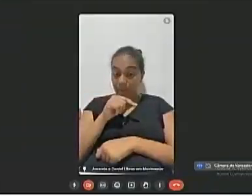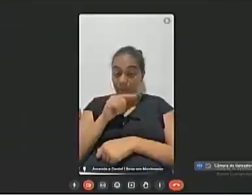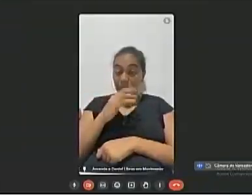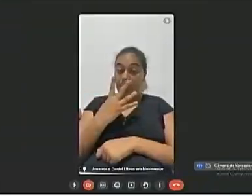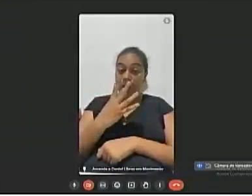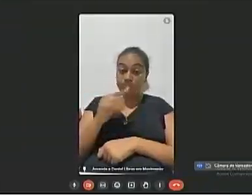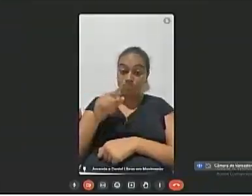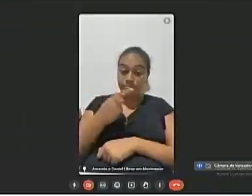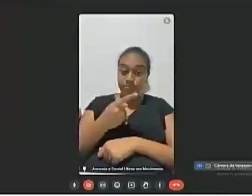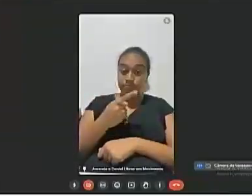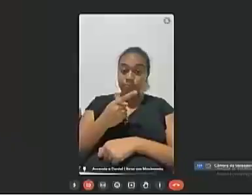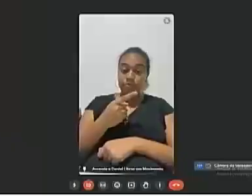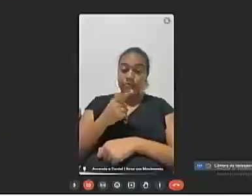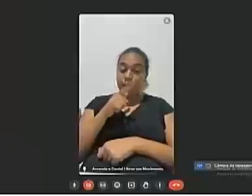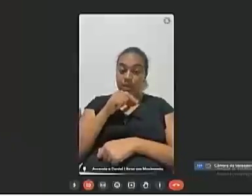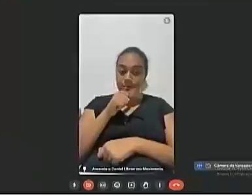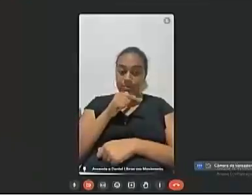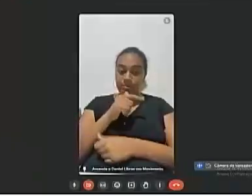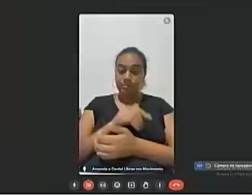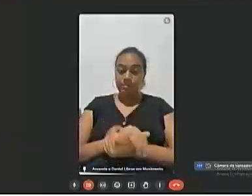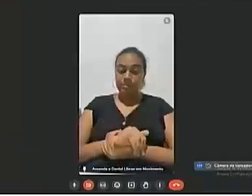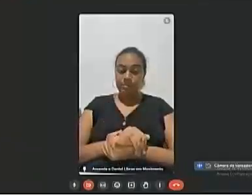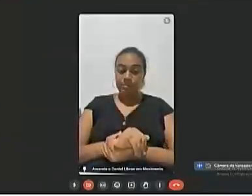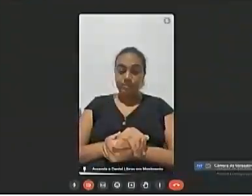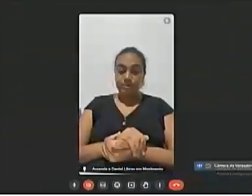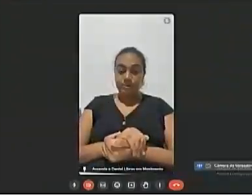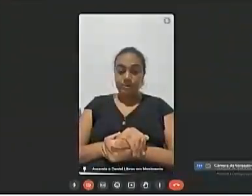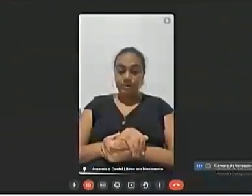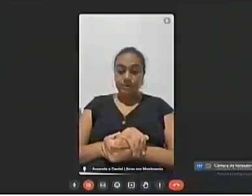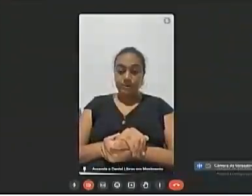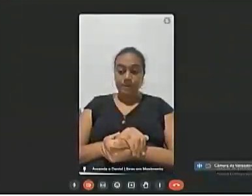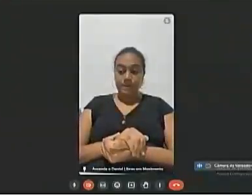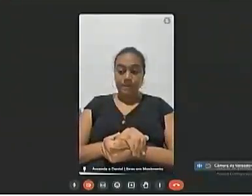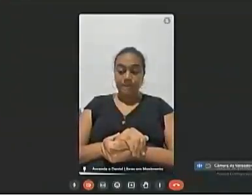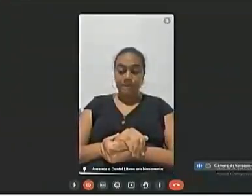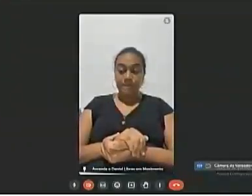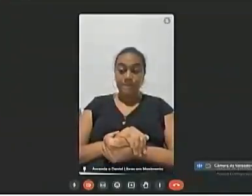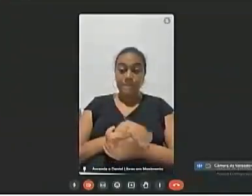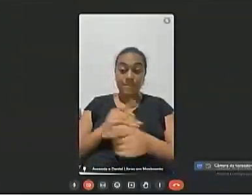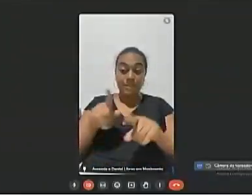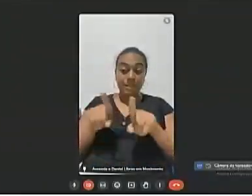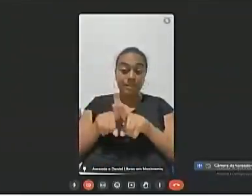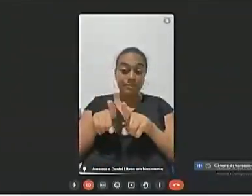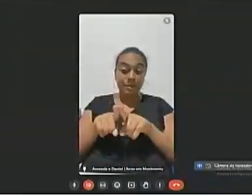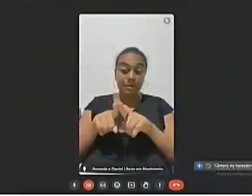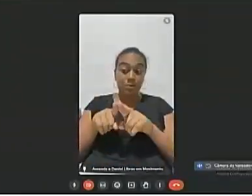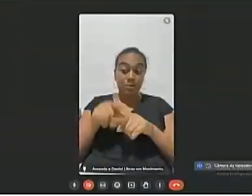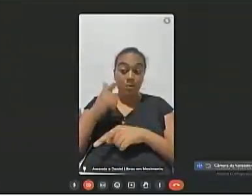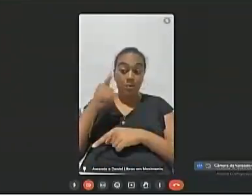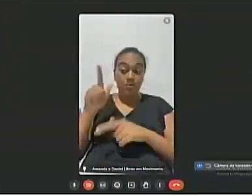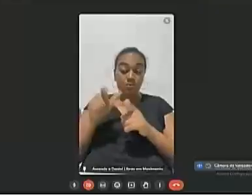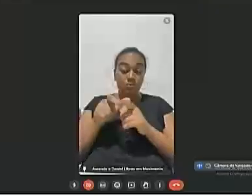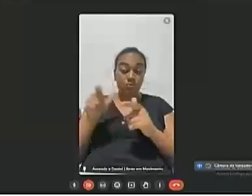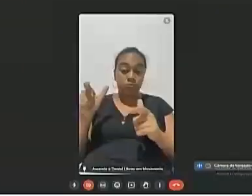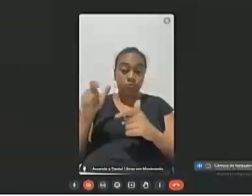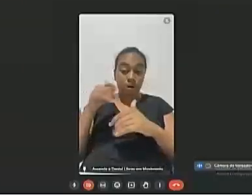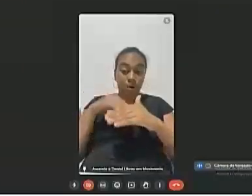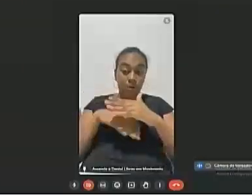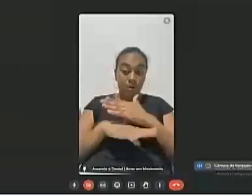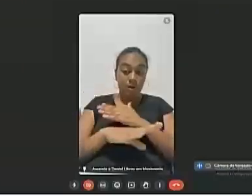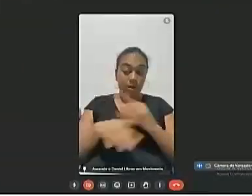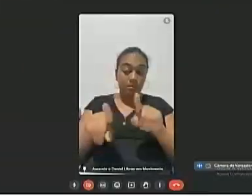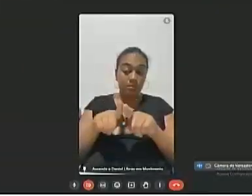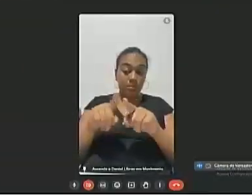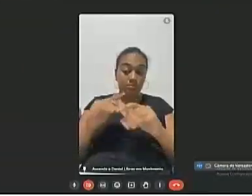bilhões de metros cúbicos de água. E o reservatório maior conservador, para guardar a cheia acima